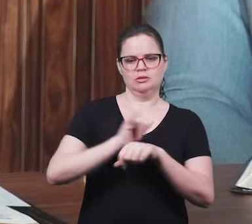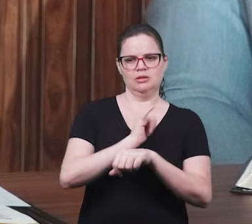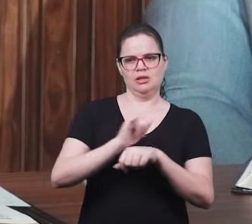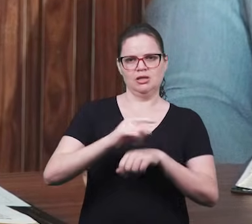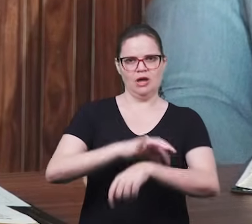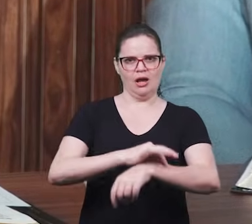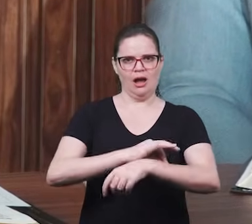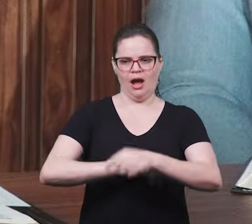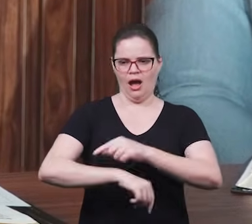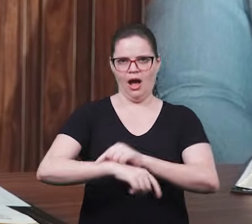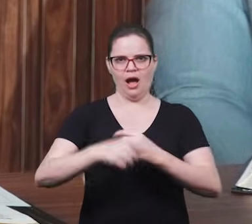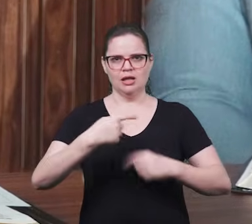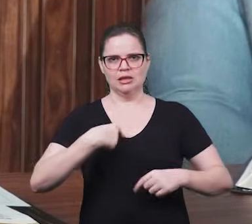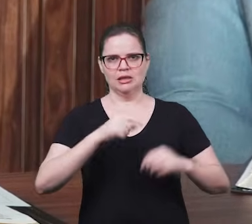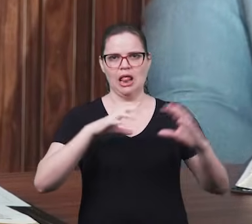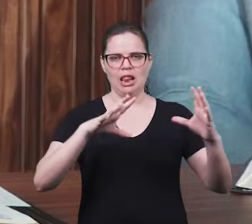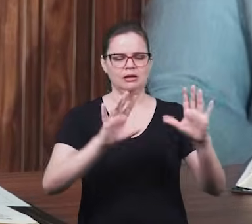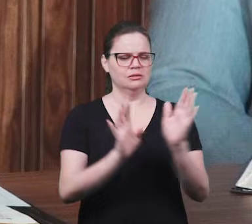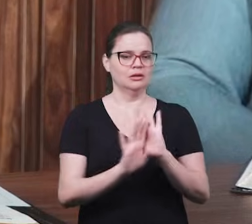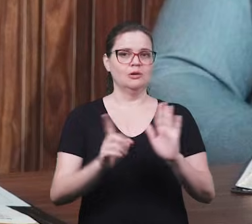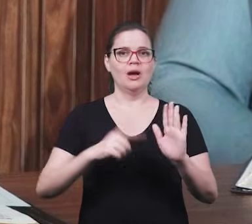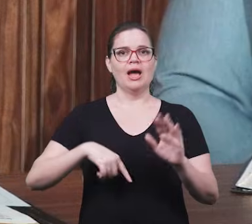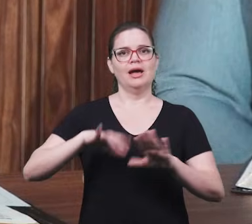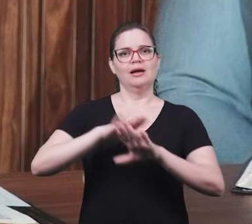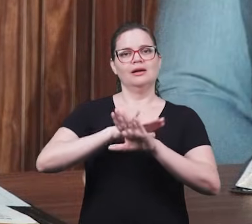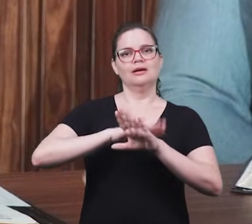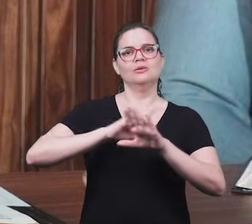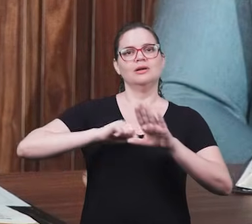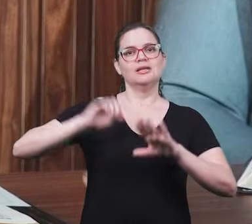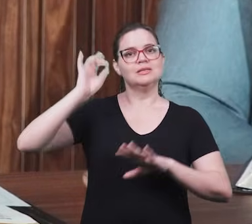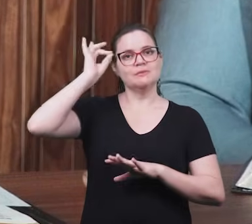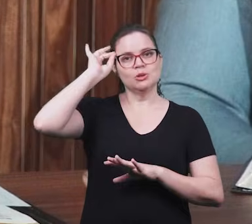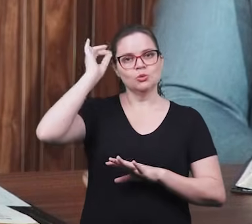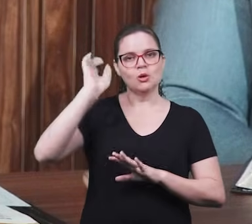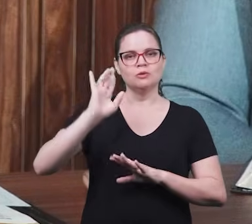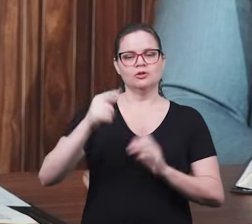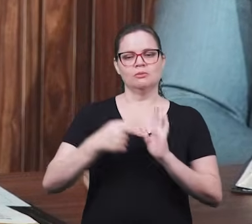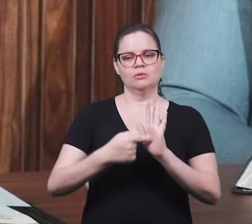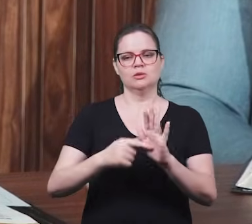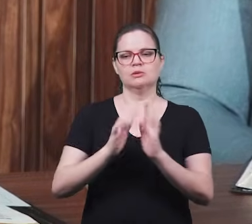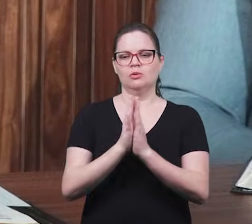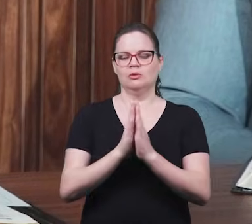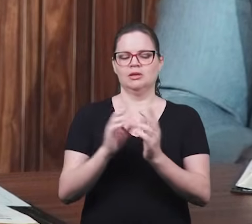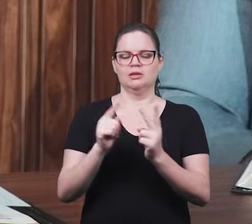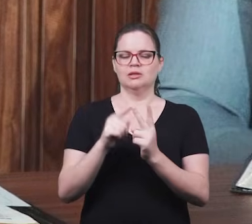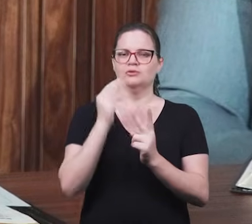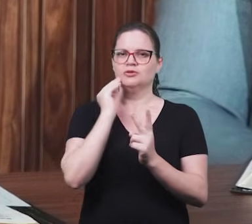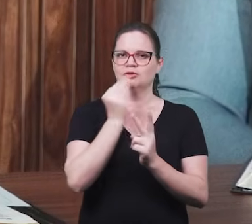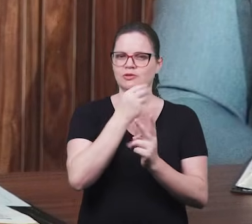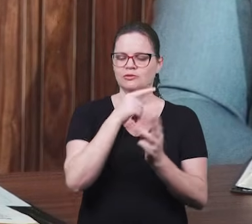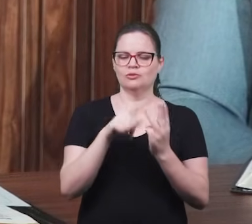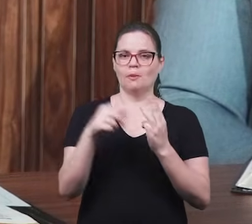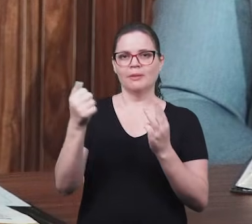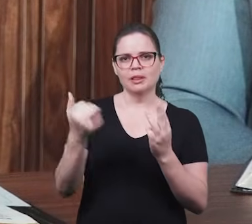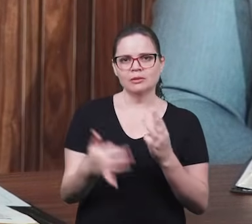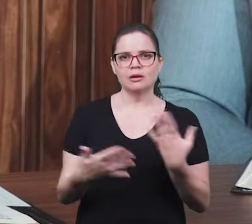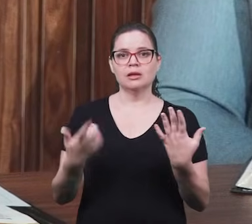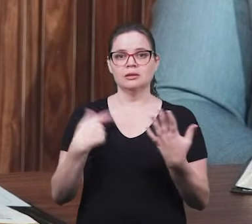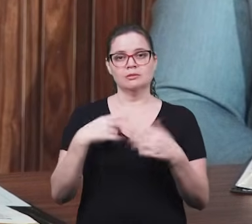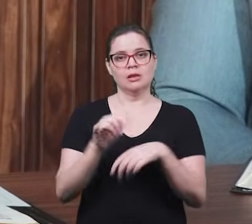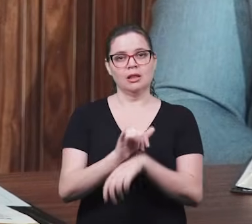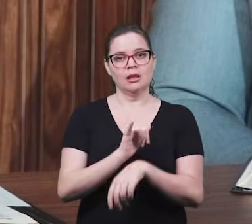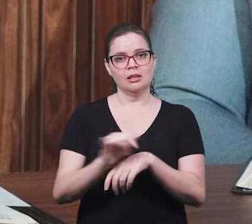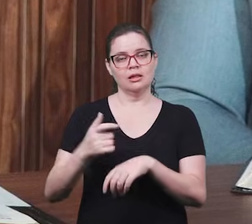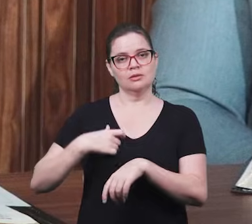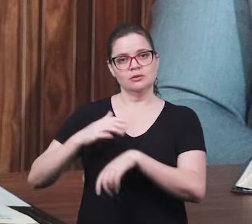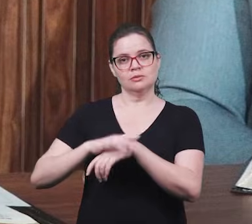né? Nós estamos aqui falando da madrugada, já falamos da oração, falamos do jejum. São armas que Deus coloca à nossa